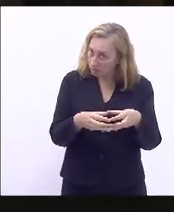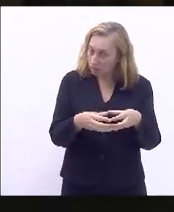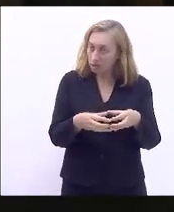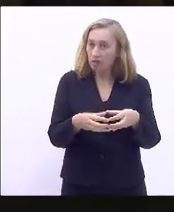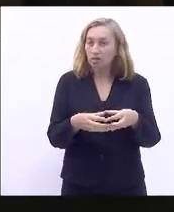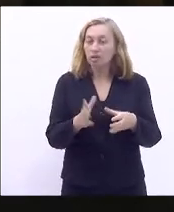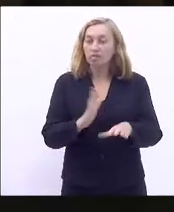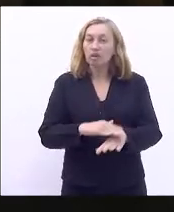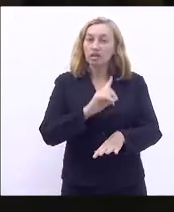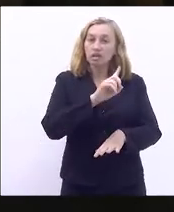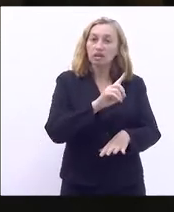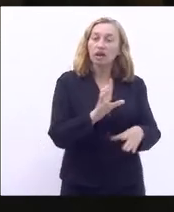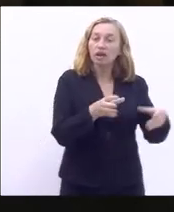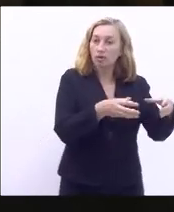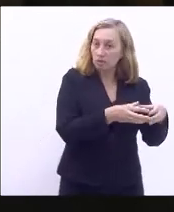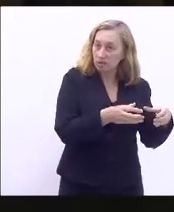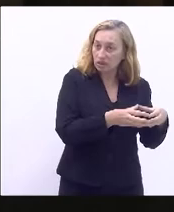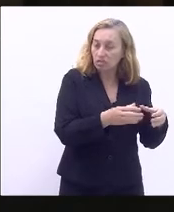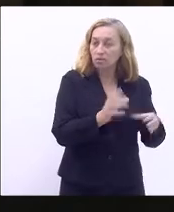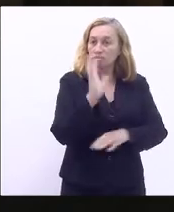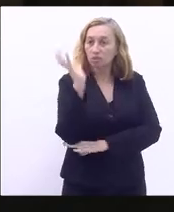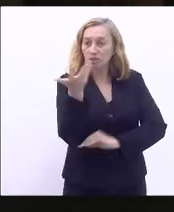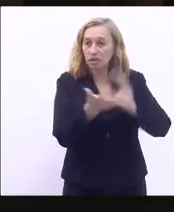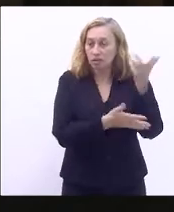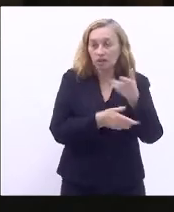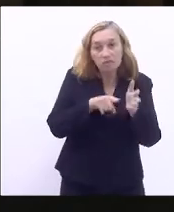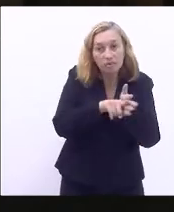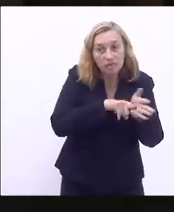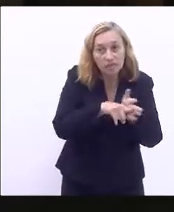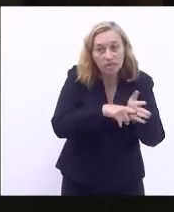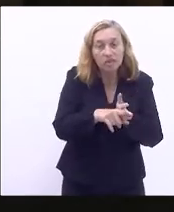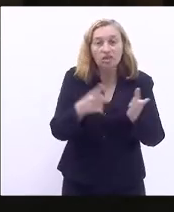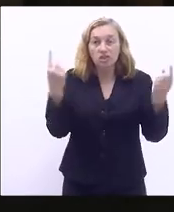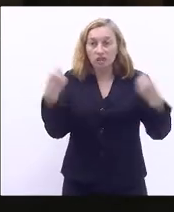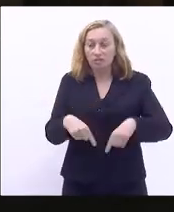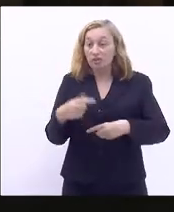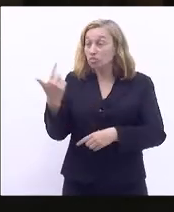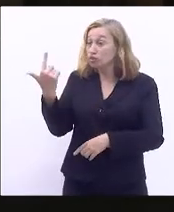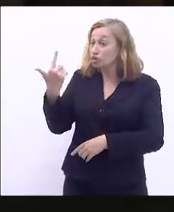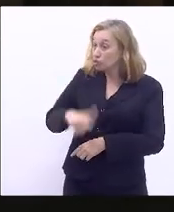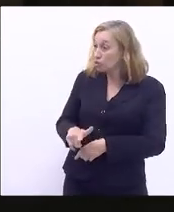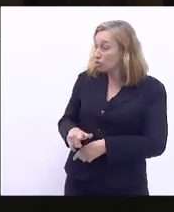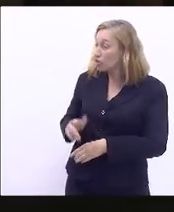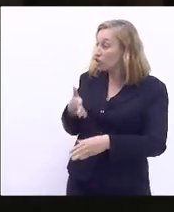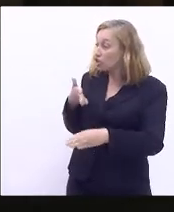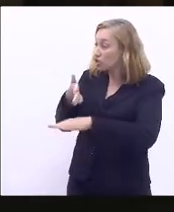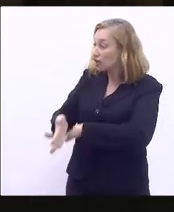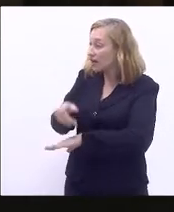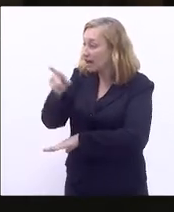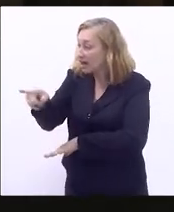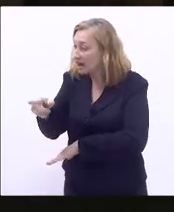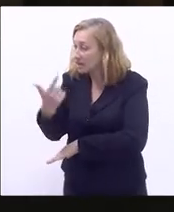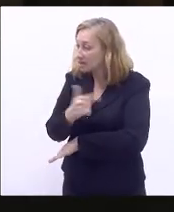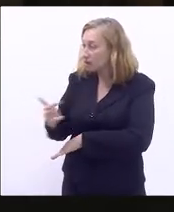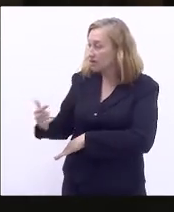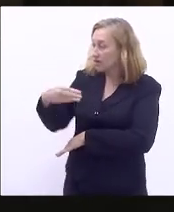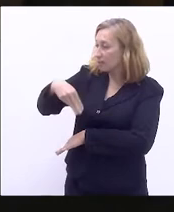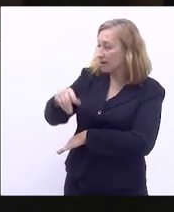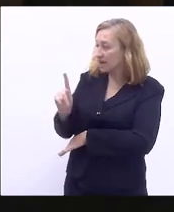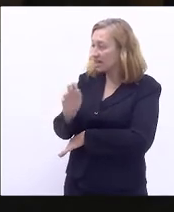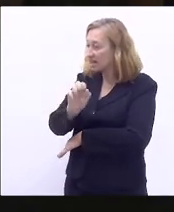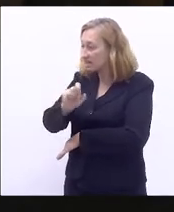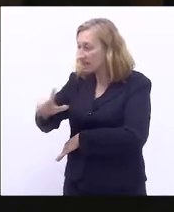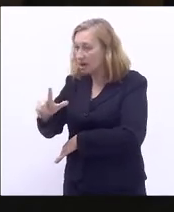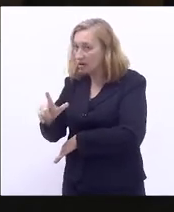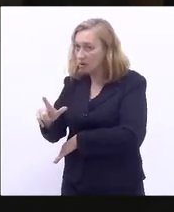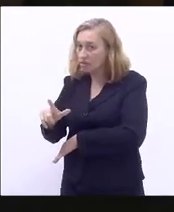ambiente, para que possam fiscalizar. Faço aqui de novo o desafio. Chegar lá, se não tiver manguezal, a gente caça na